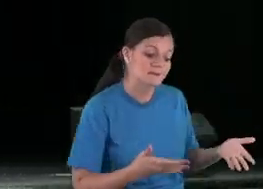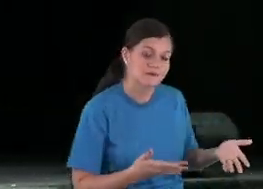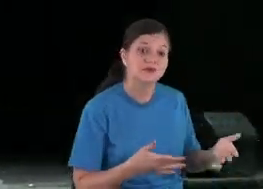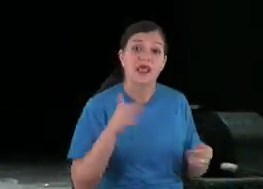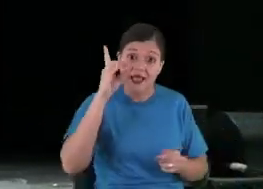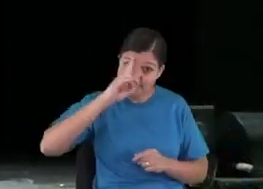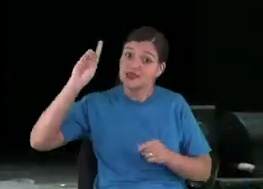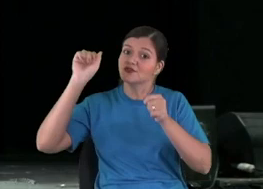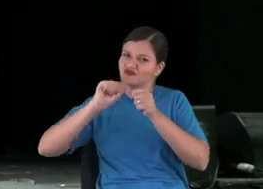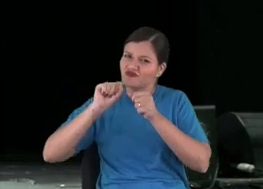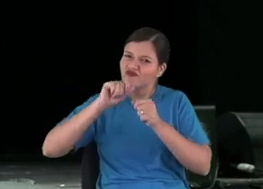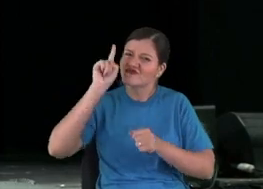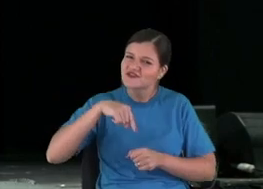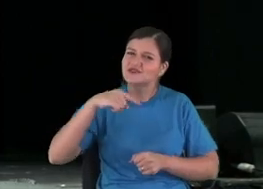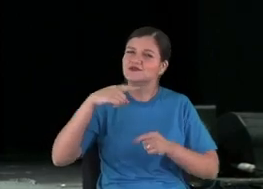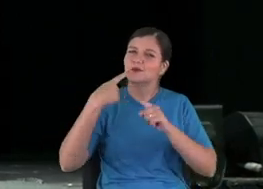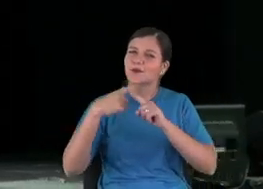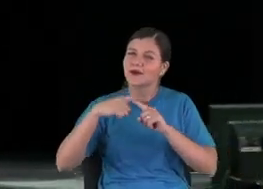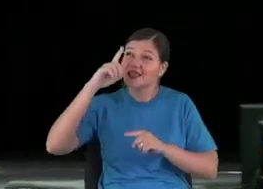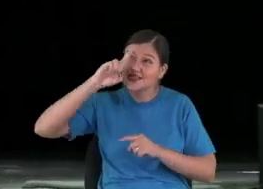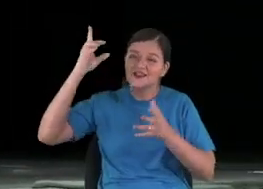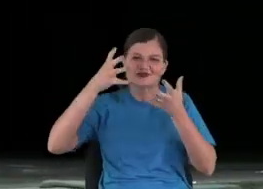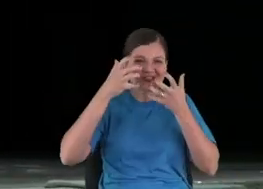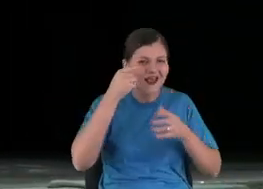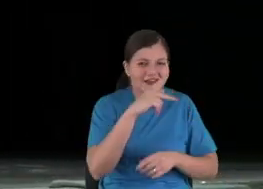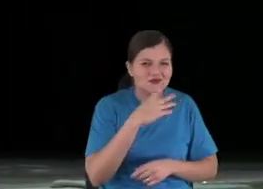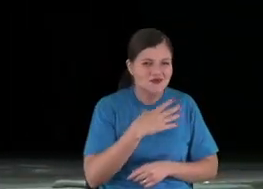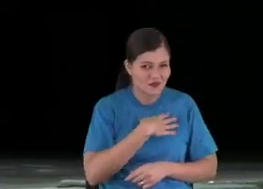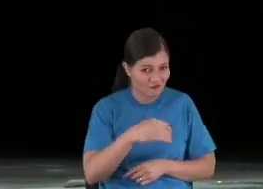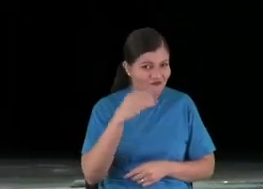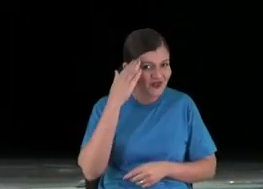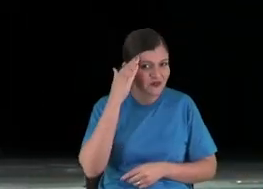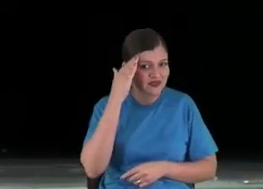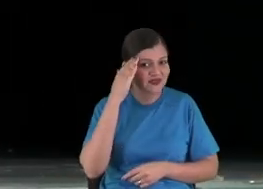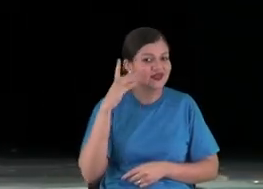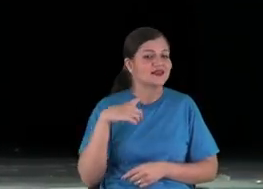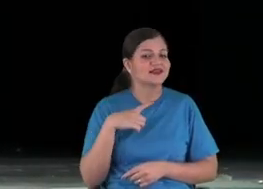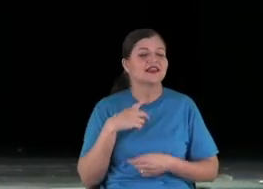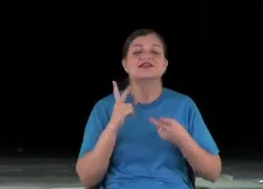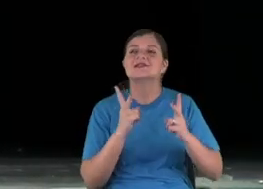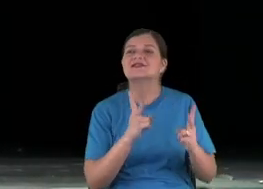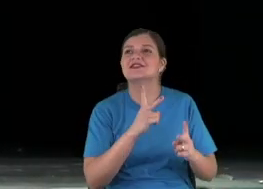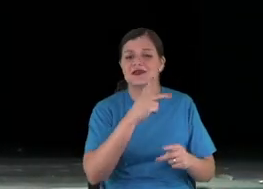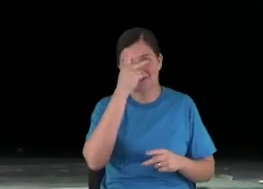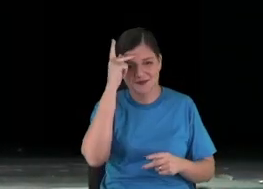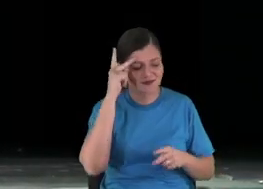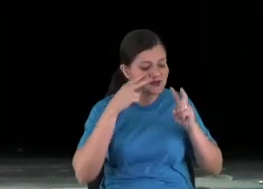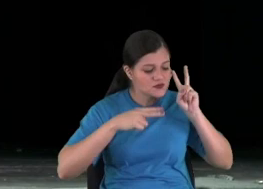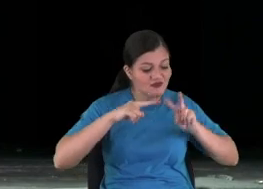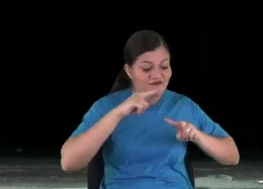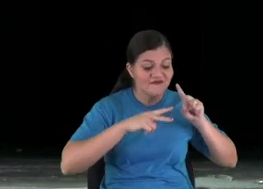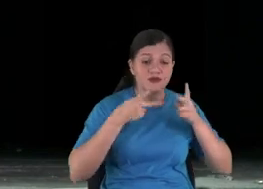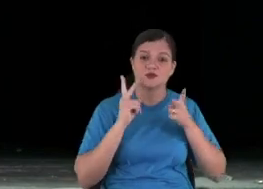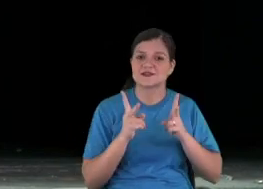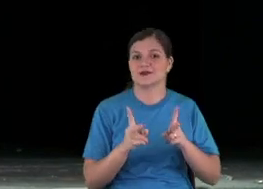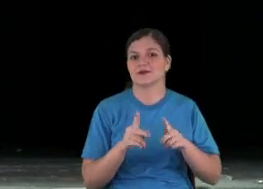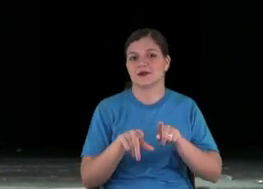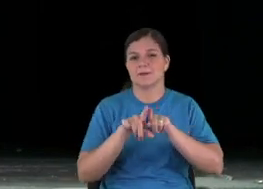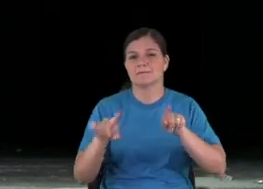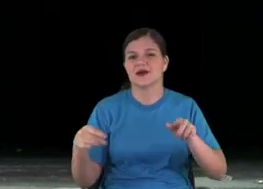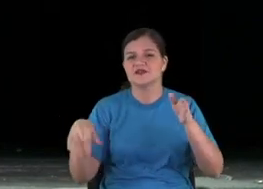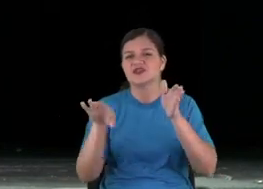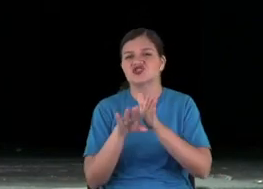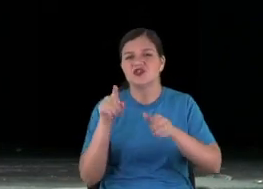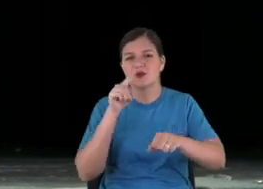porque ele quer que a sua criança entenda que alguém está vendo todo o tempo. Mas vai chegar um momento